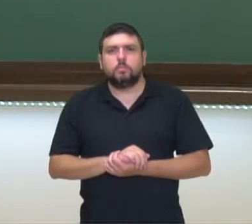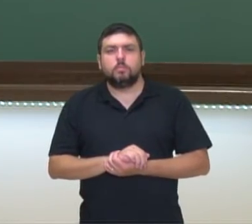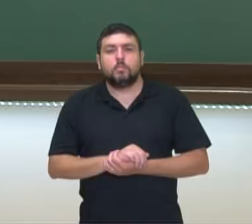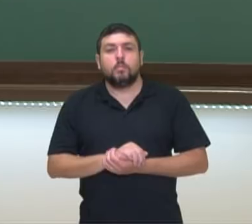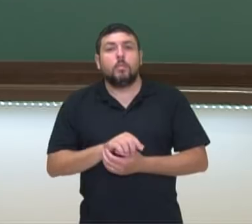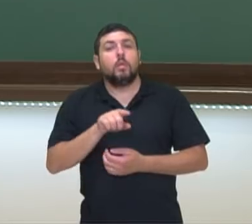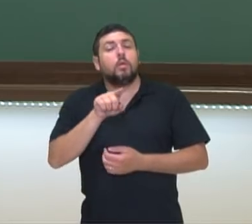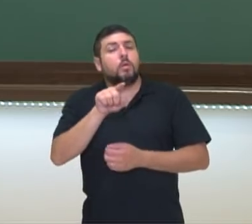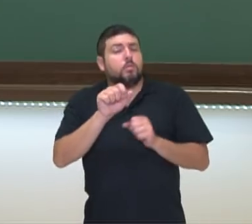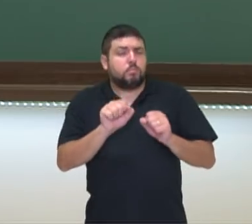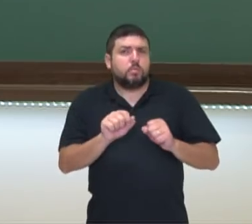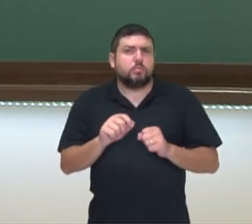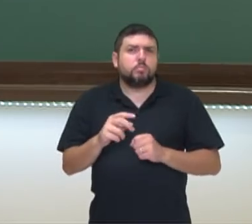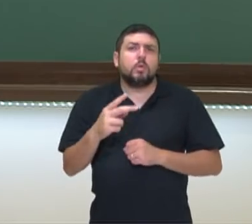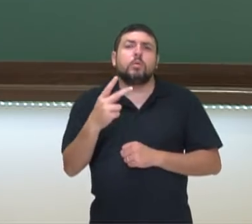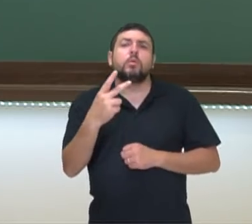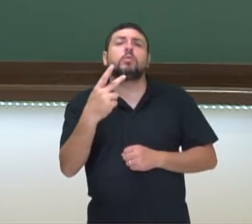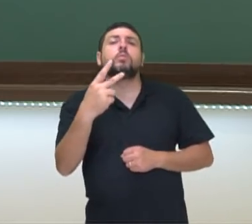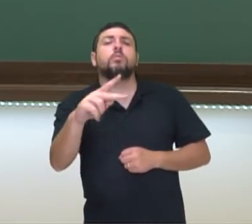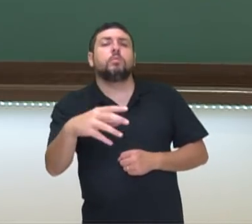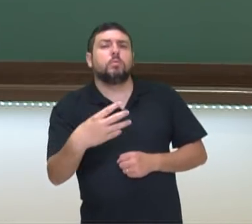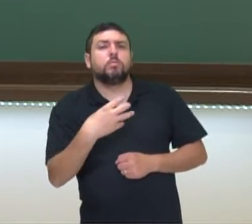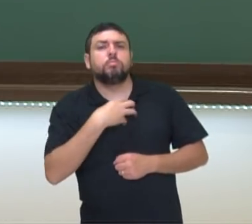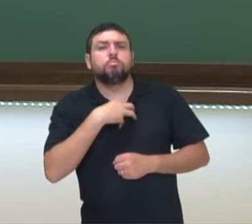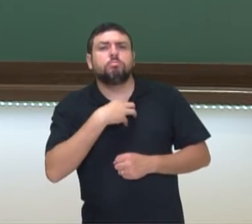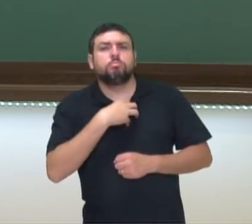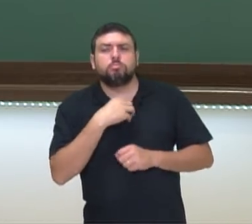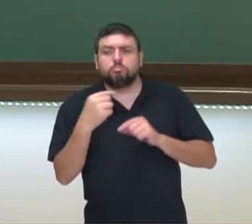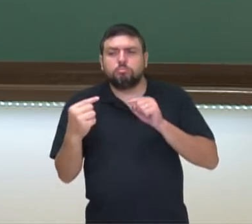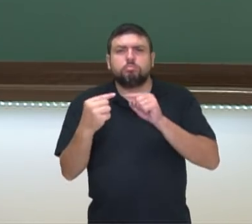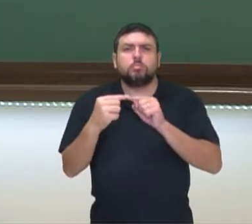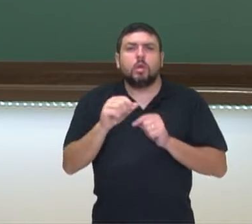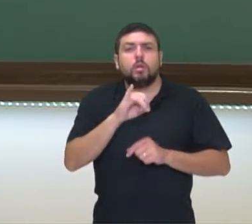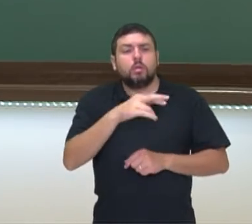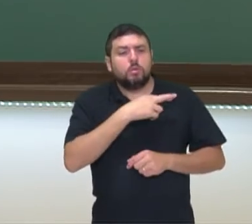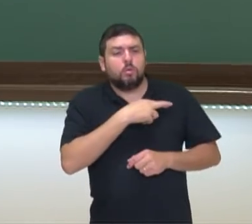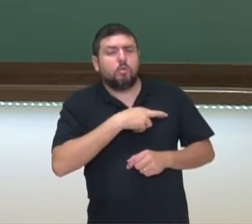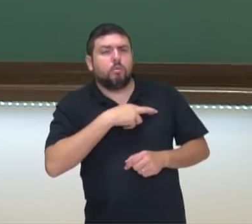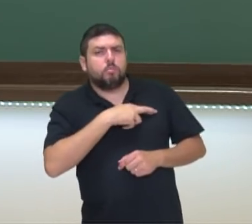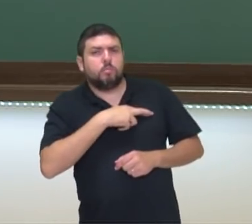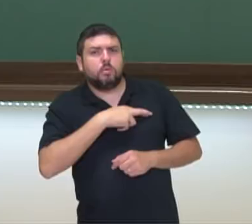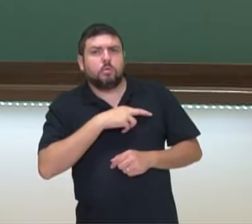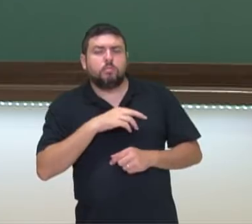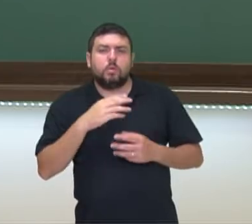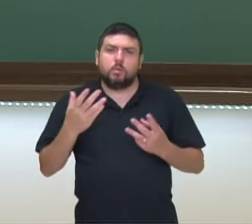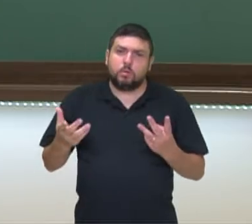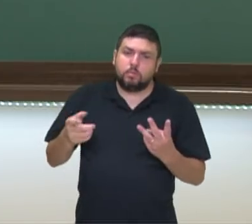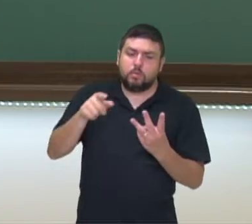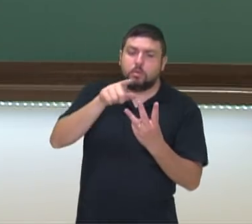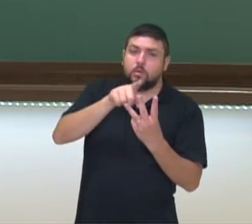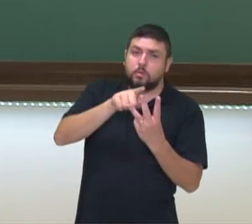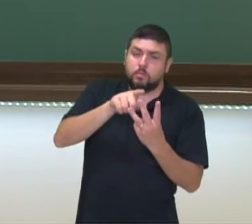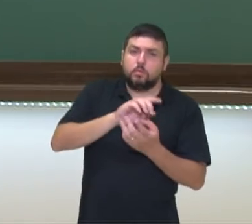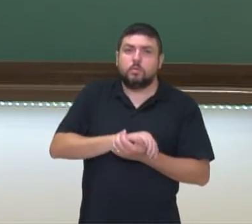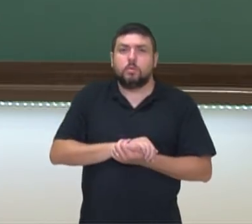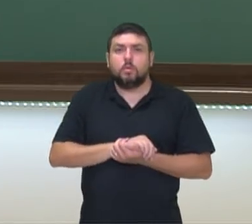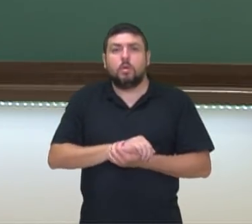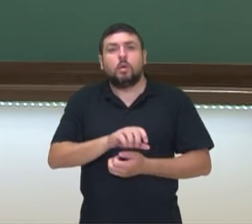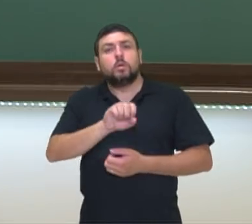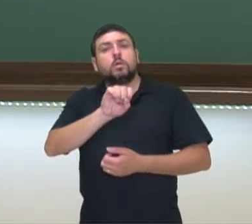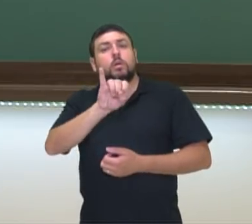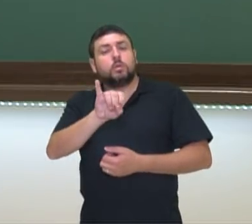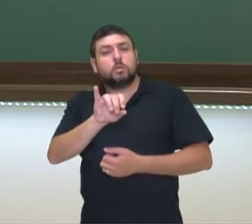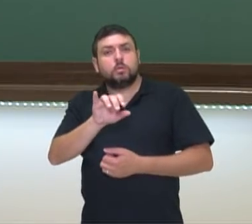pela afinidade o que você se identifica mais. Se você gosta mais de romance, você pode ir para a proposta 2. Se você